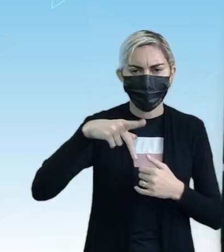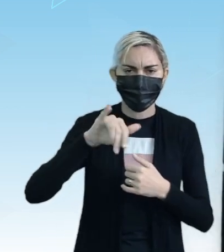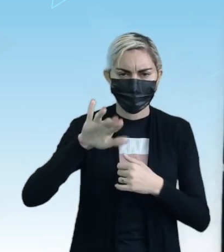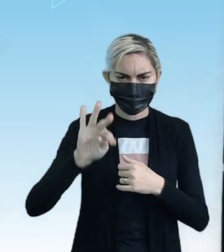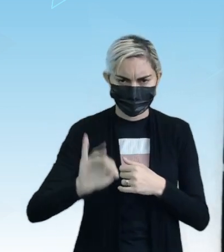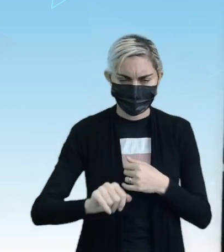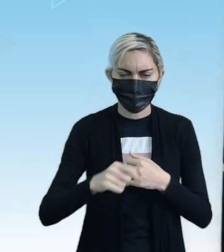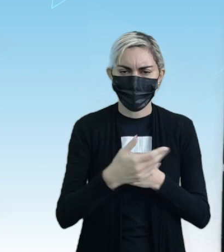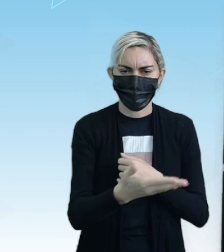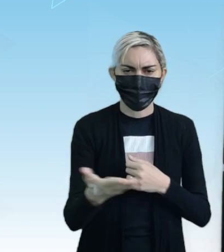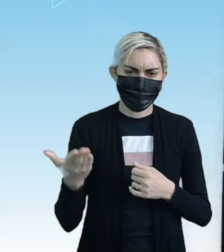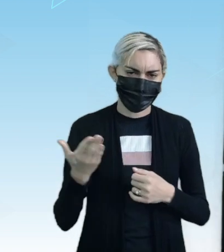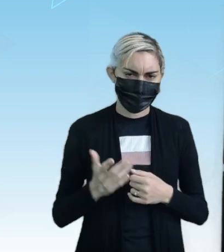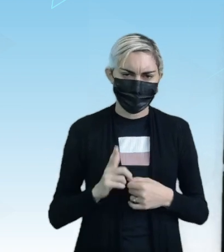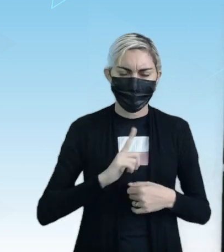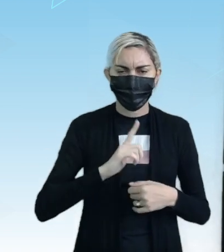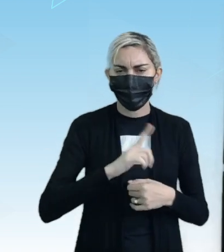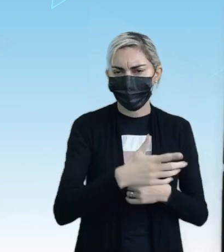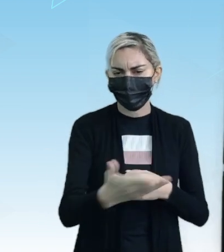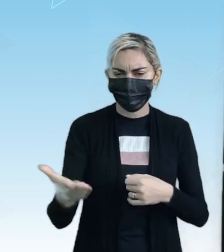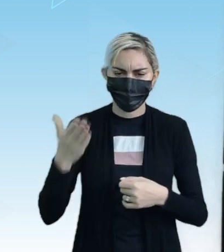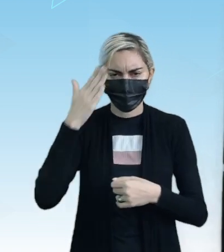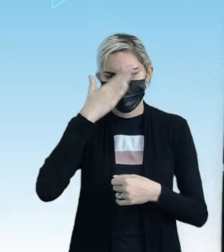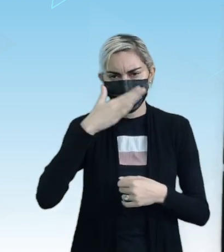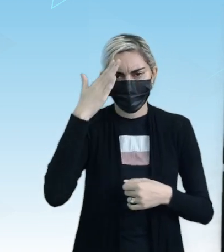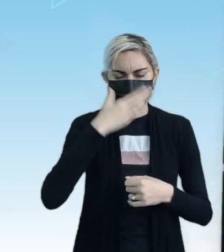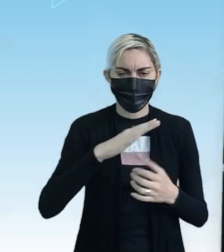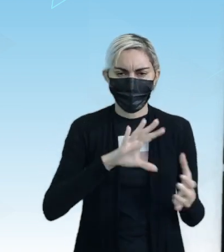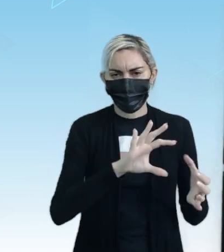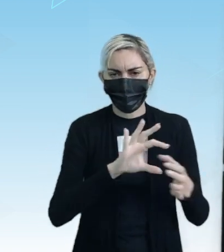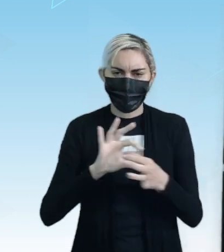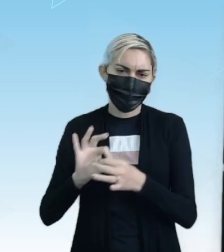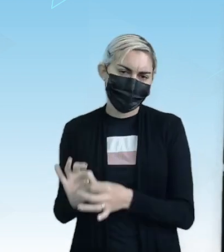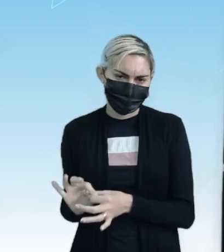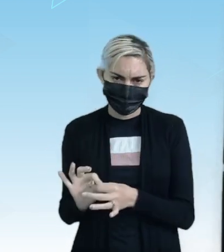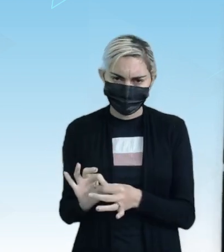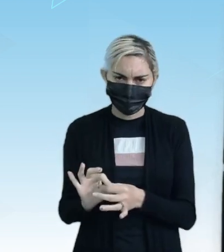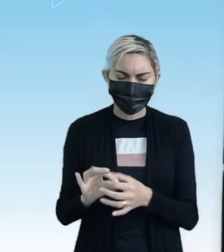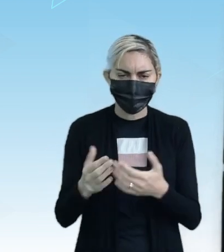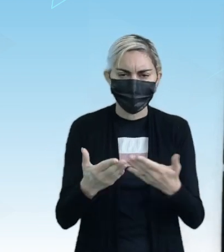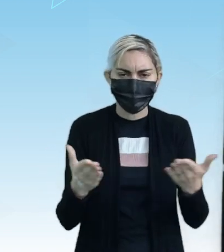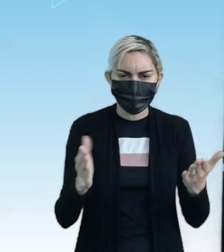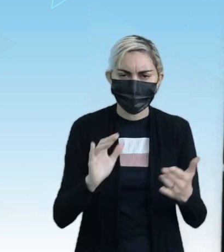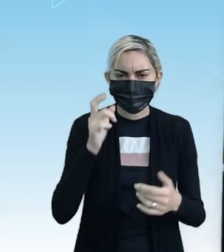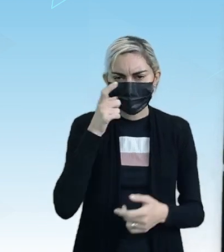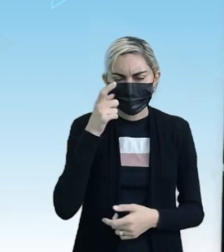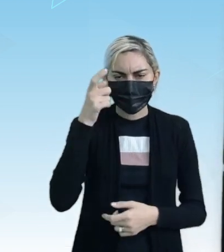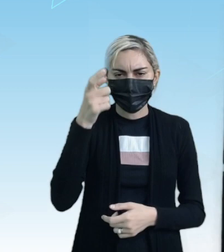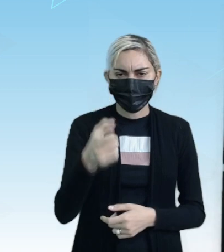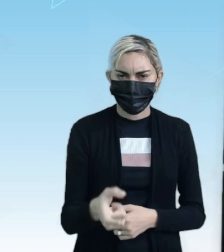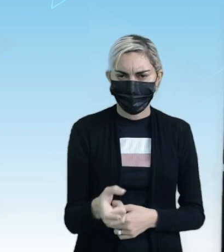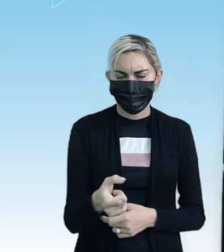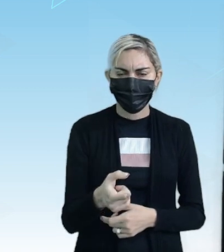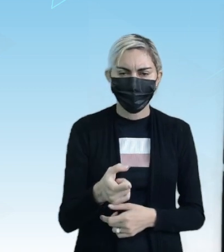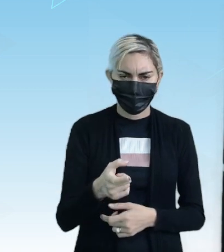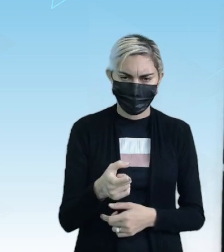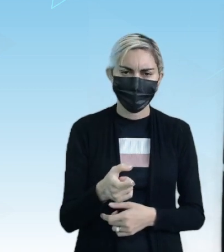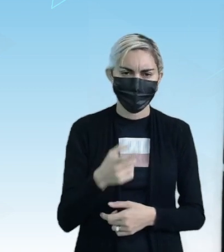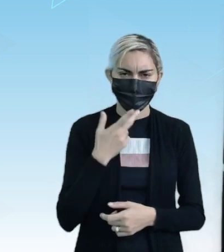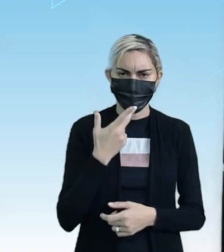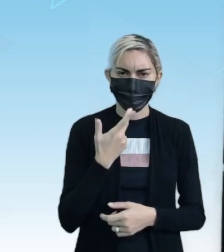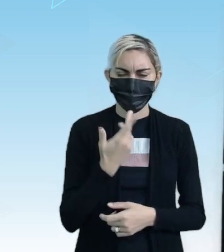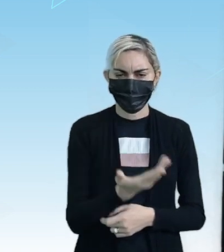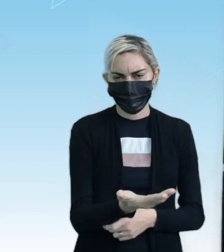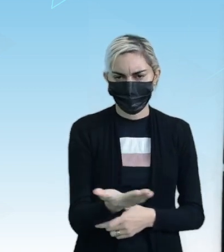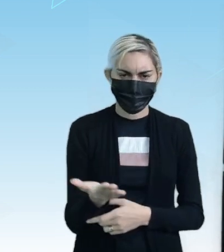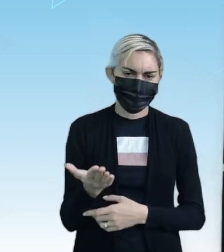é aquela que a gente vai ter que entender o contexto, a intencionalidade. Como eu falei a